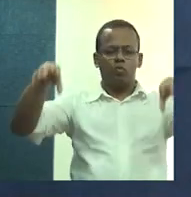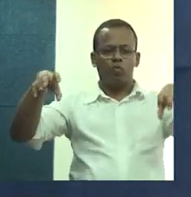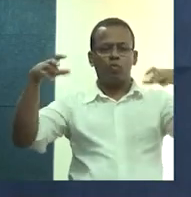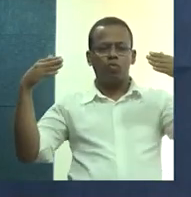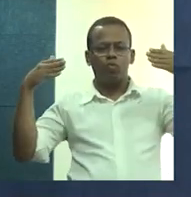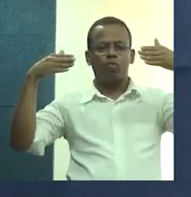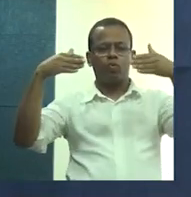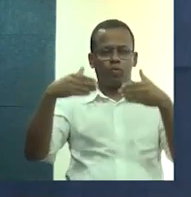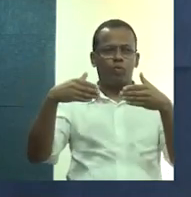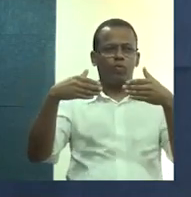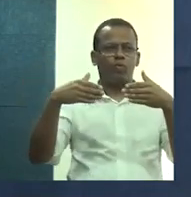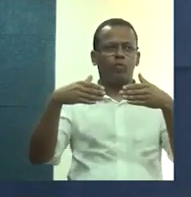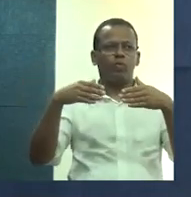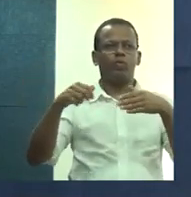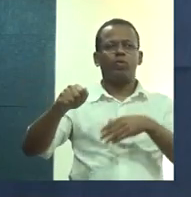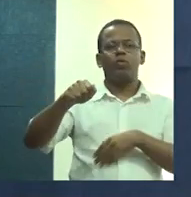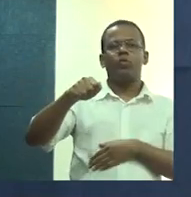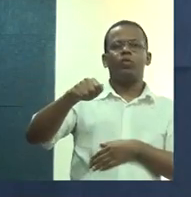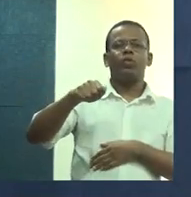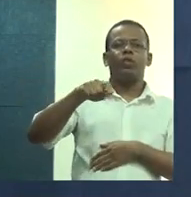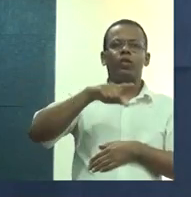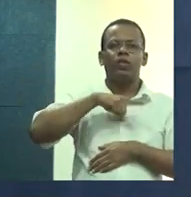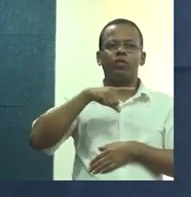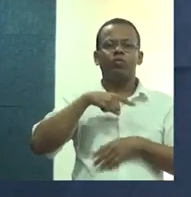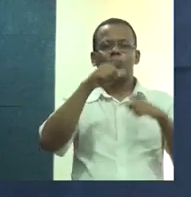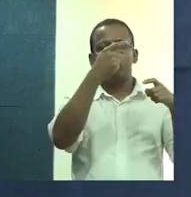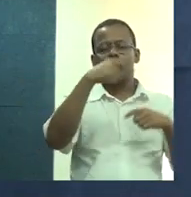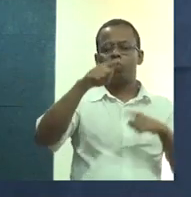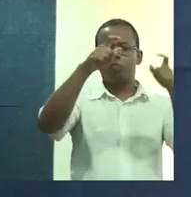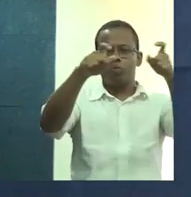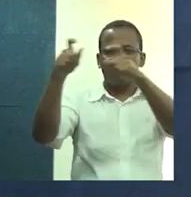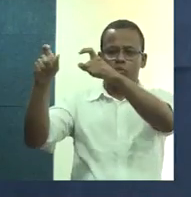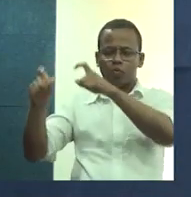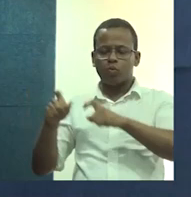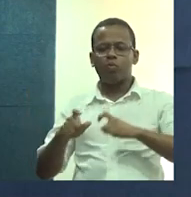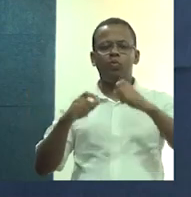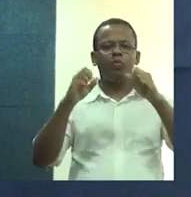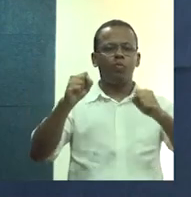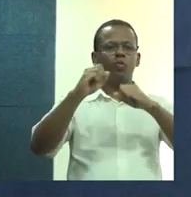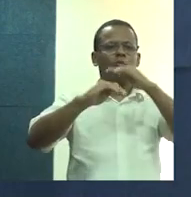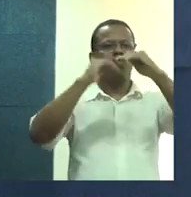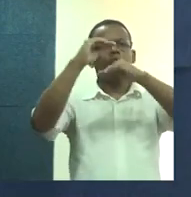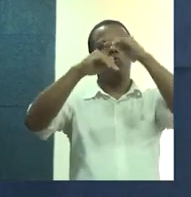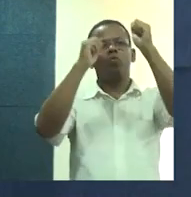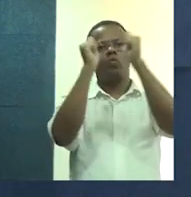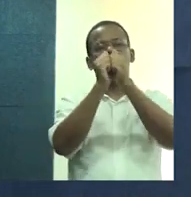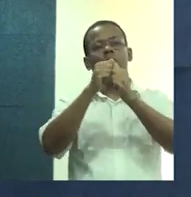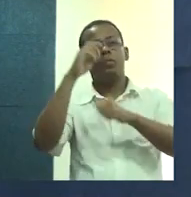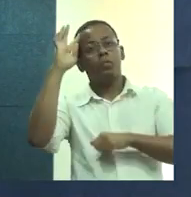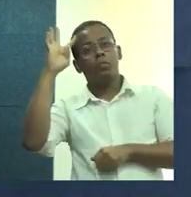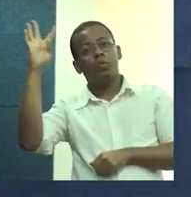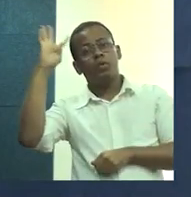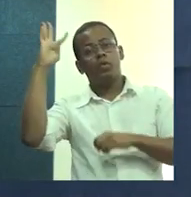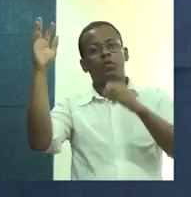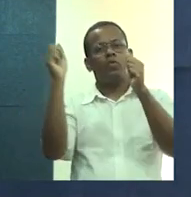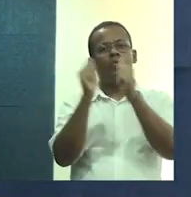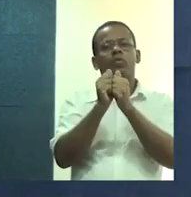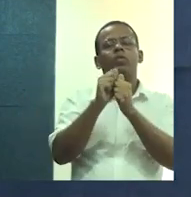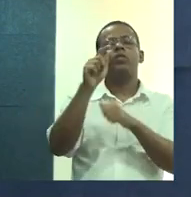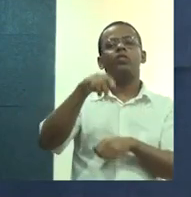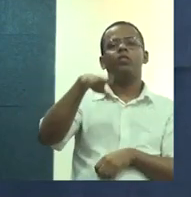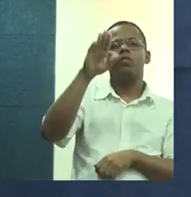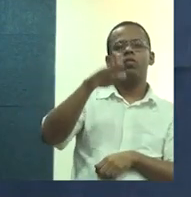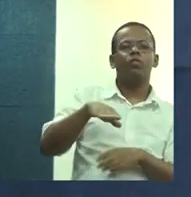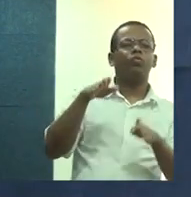a nossa visão desses territórios e até esses lugares para a gente construir junto pensar junto eh Quais são as